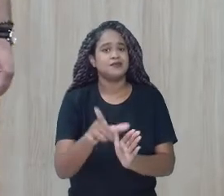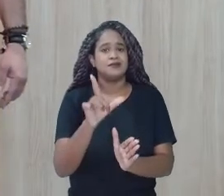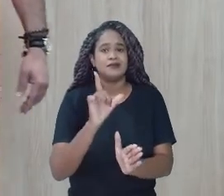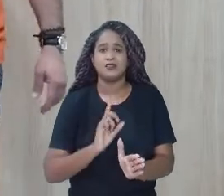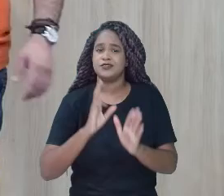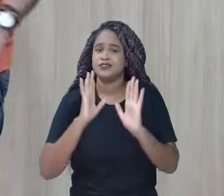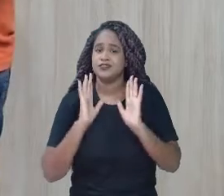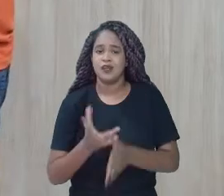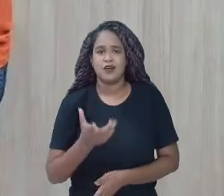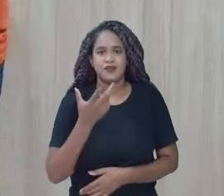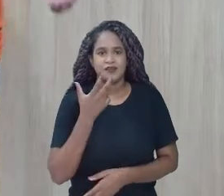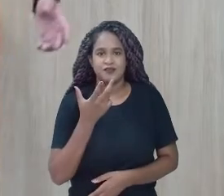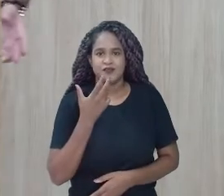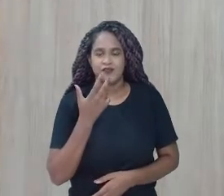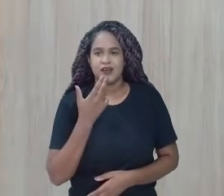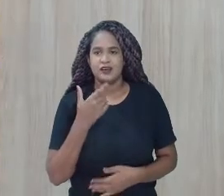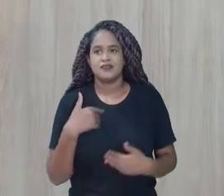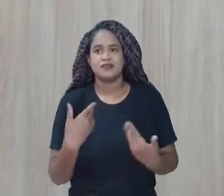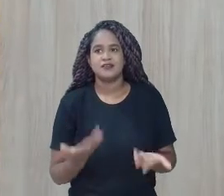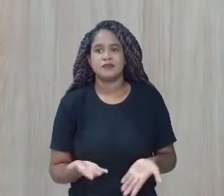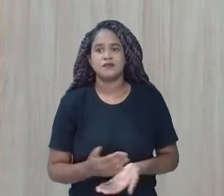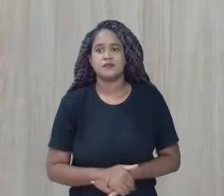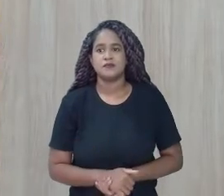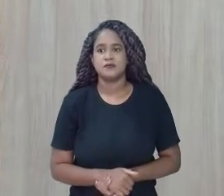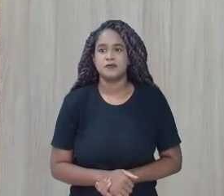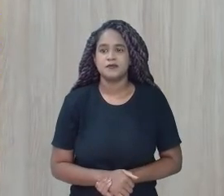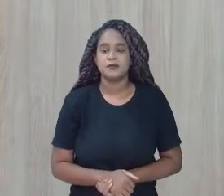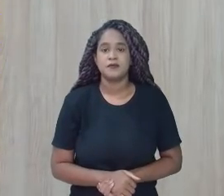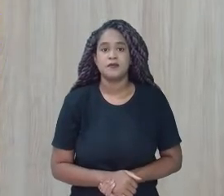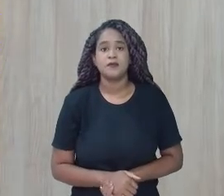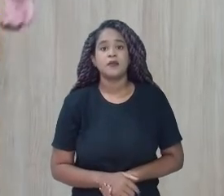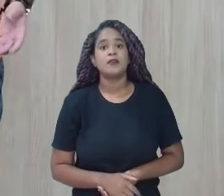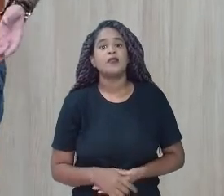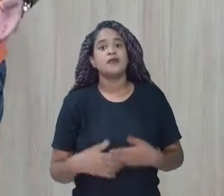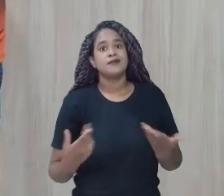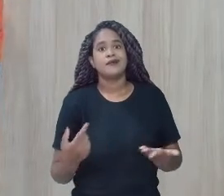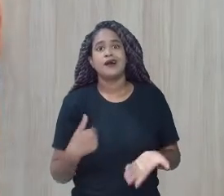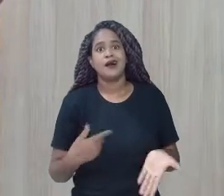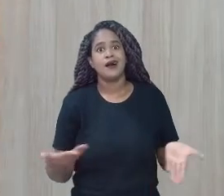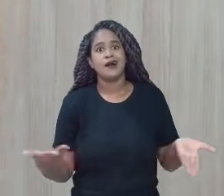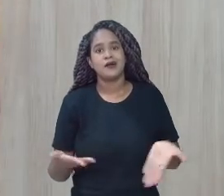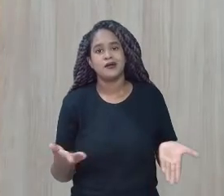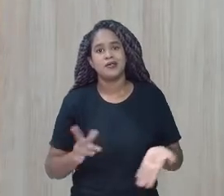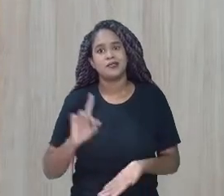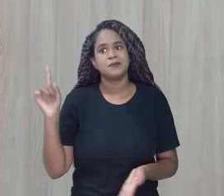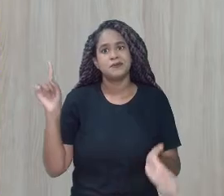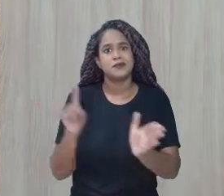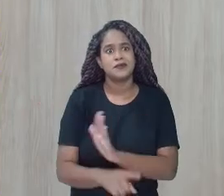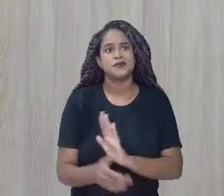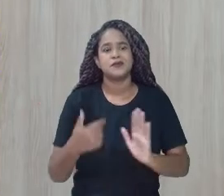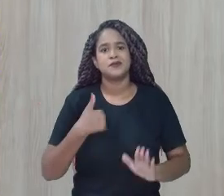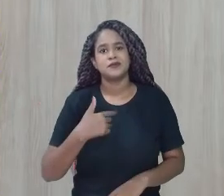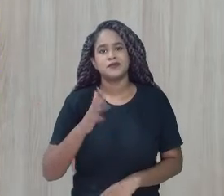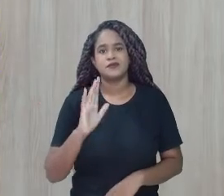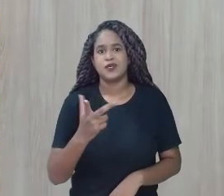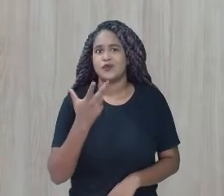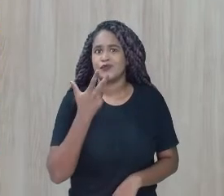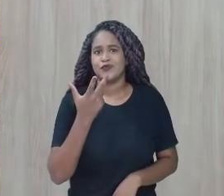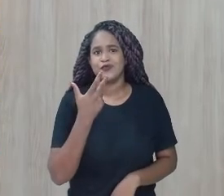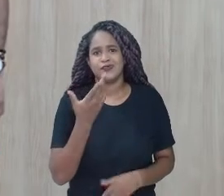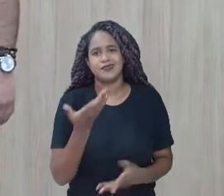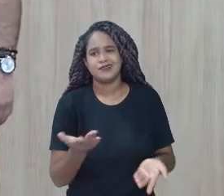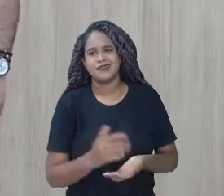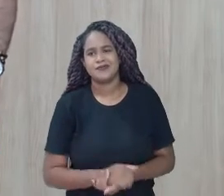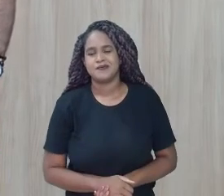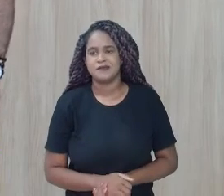jogo as perguntas, eu já falei de tudo aquilo que eu queria que o pessoal respondesse, né, com a pergunta,